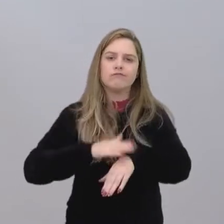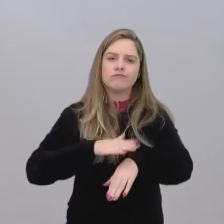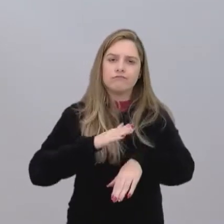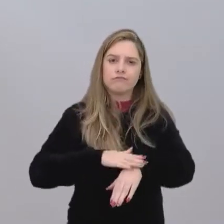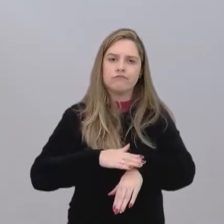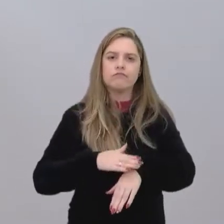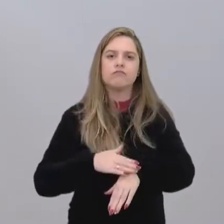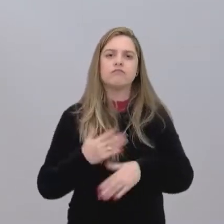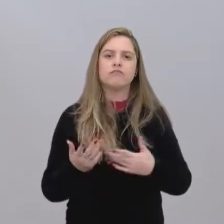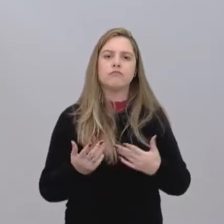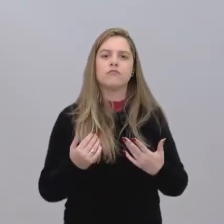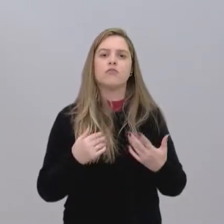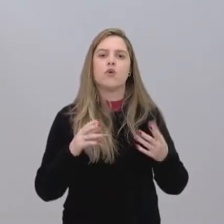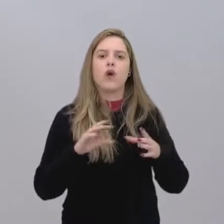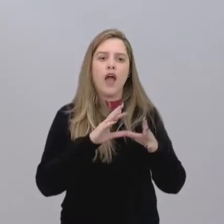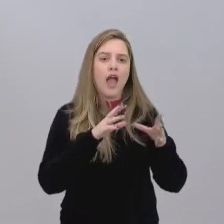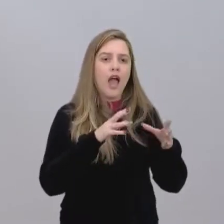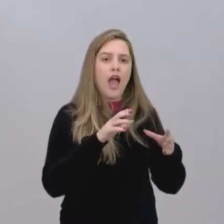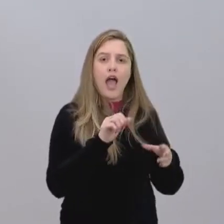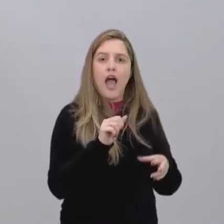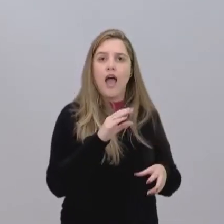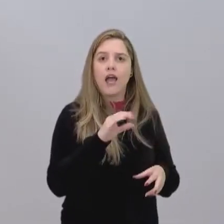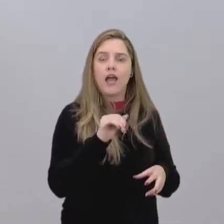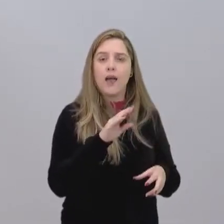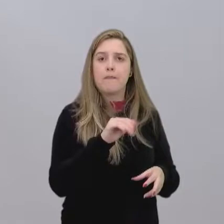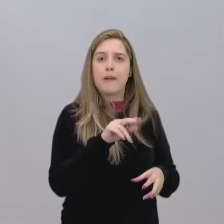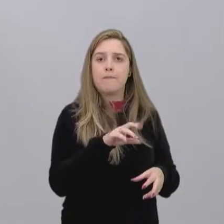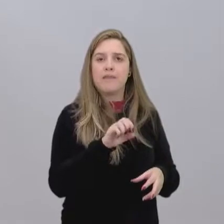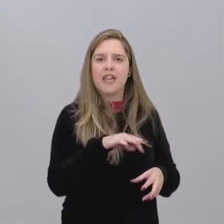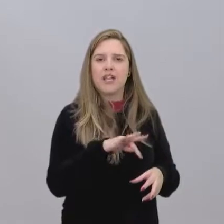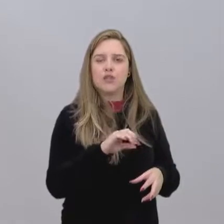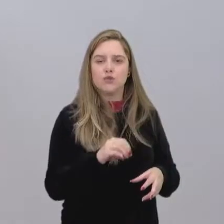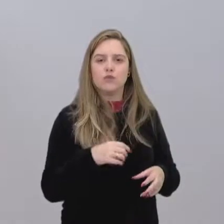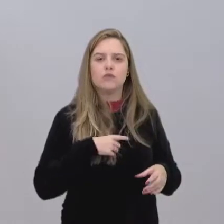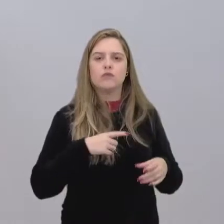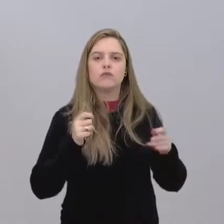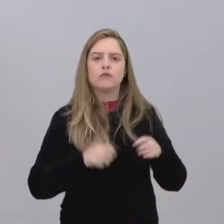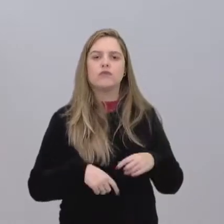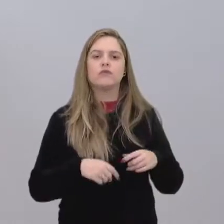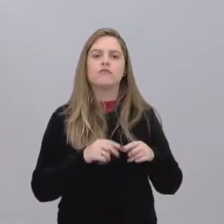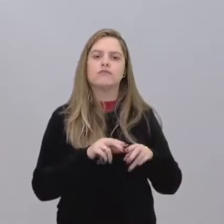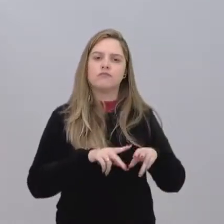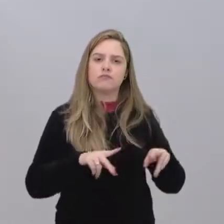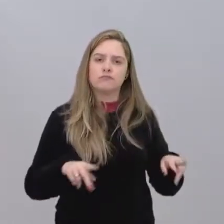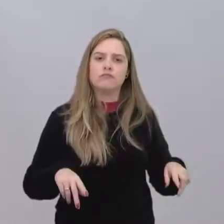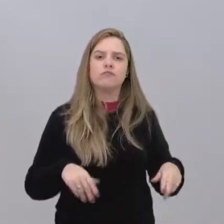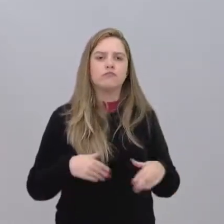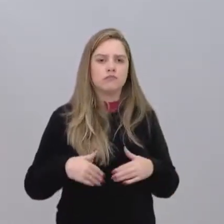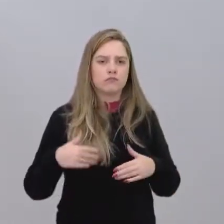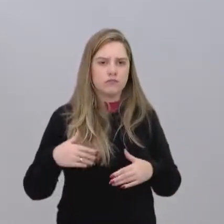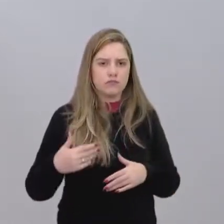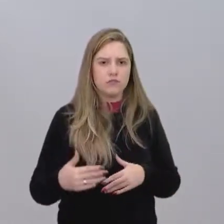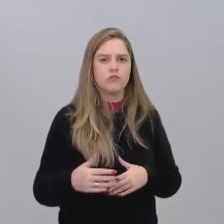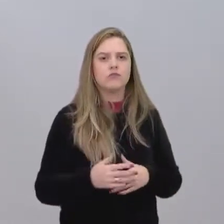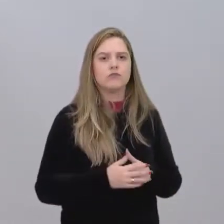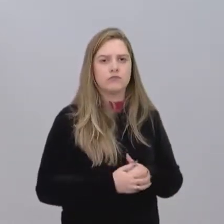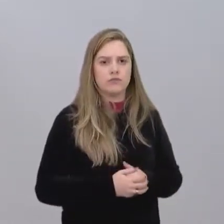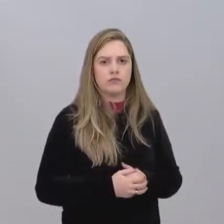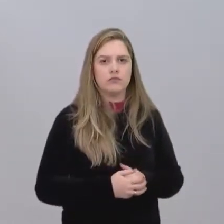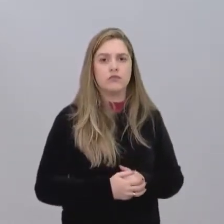do acasalamento, postura de ovos, muitas vezes, né, a troca de gametas e assim